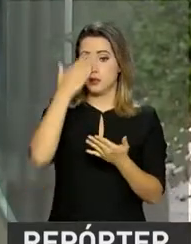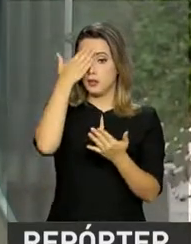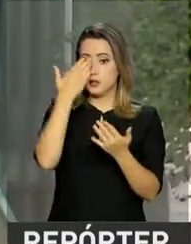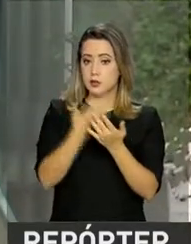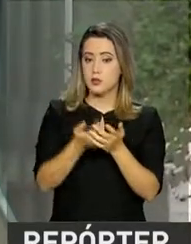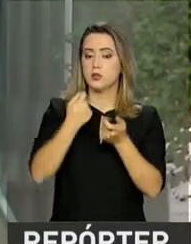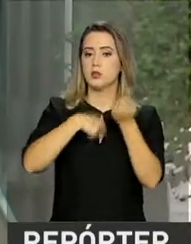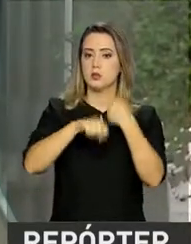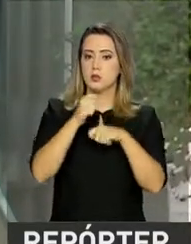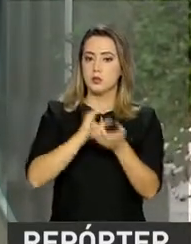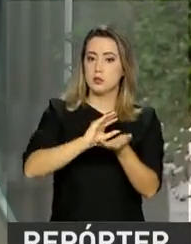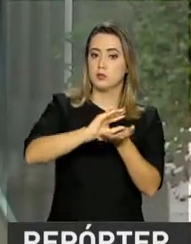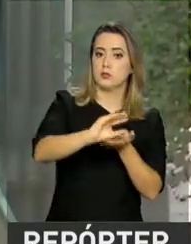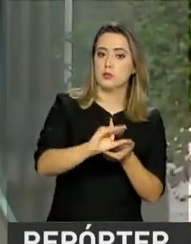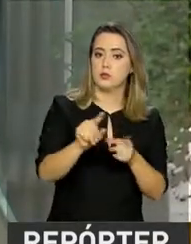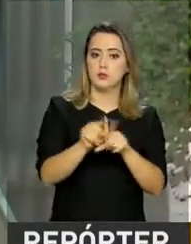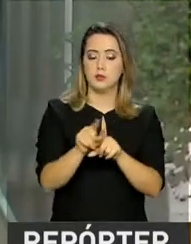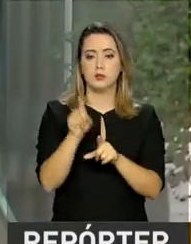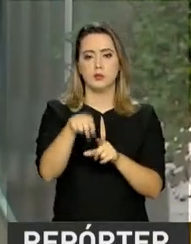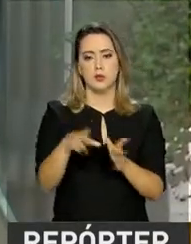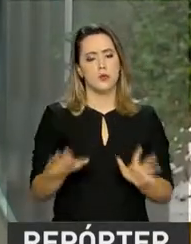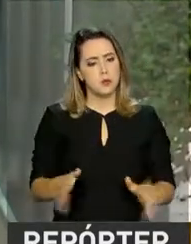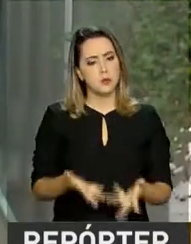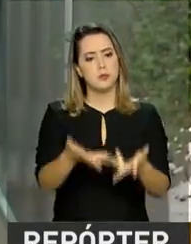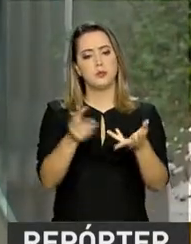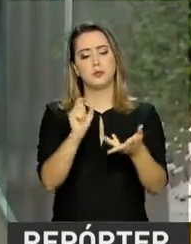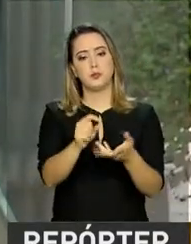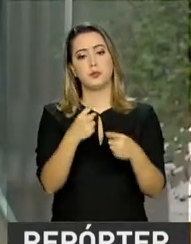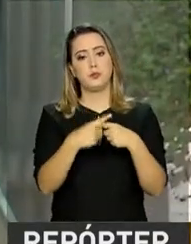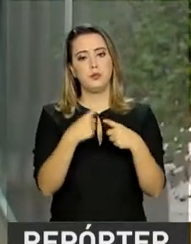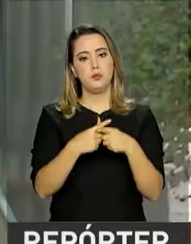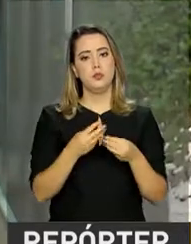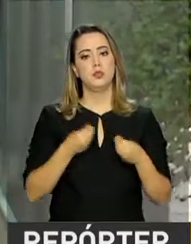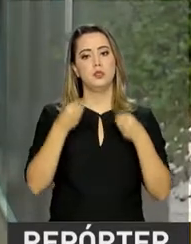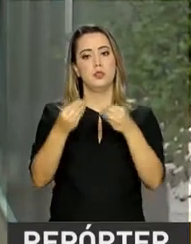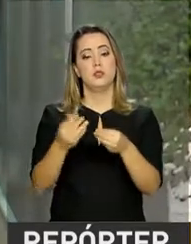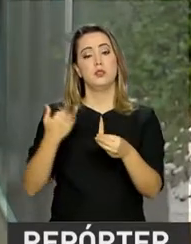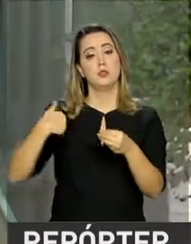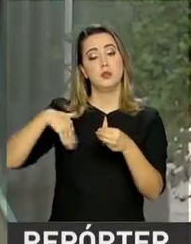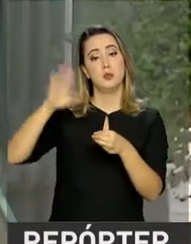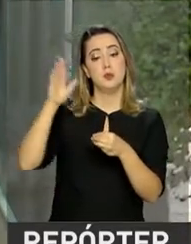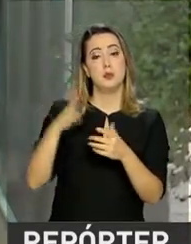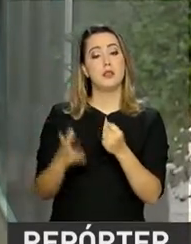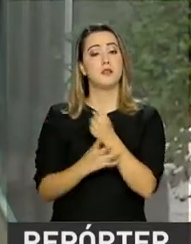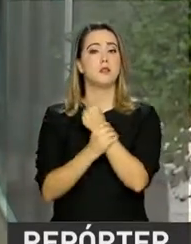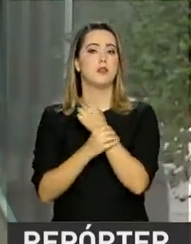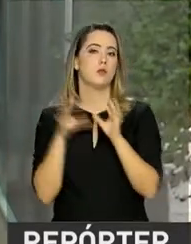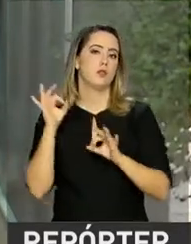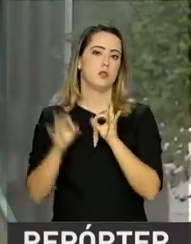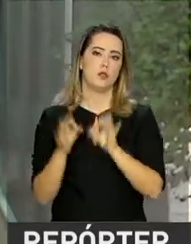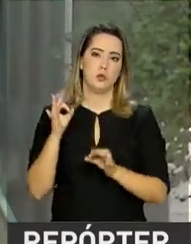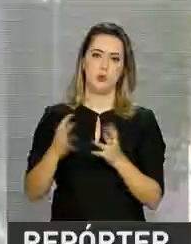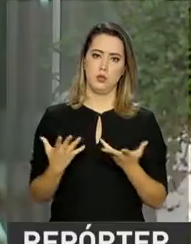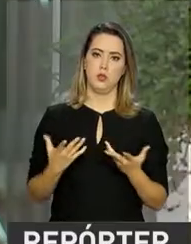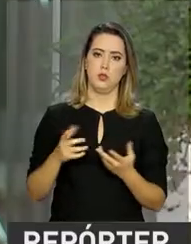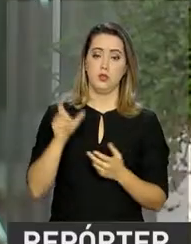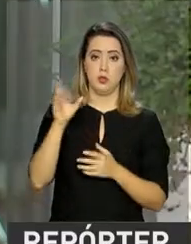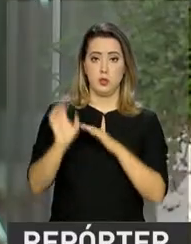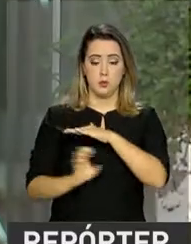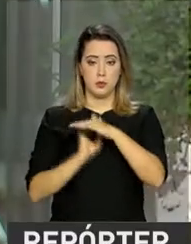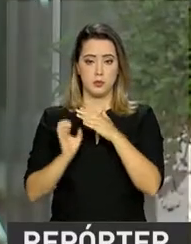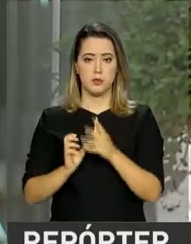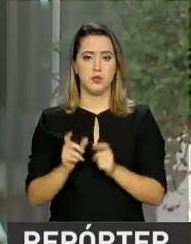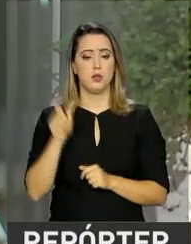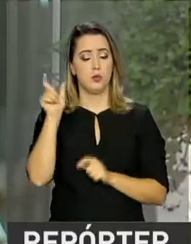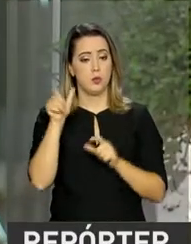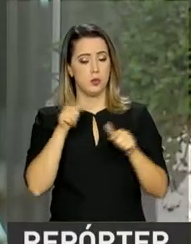é investimento. E isso eu acho que ela vai propiciar na medida em que ela está trazendo muito mais segurança jurídica para o empresário. O trabalhador não